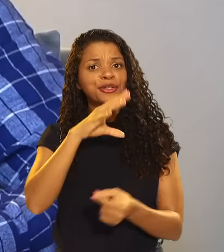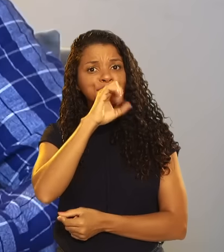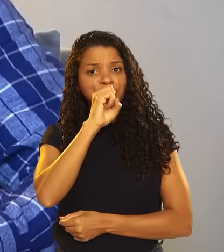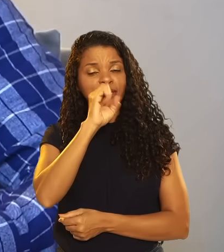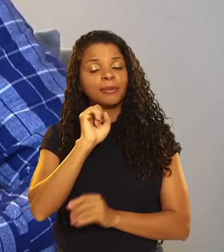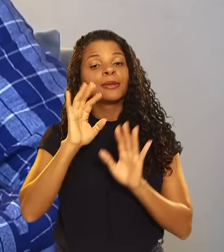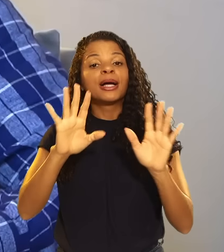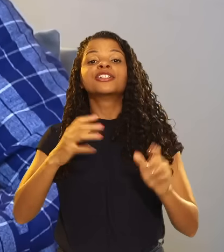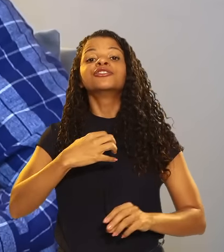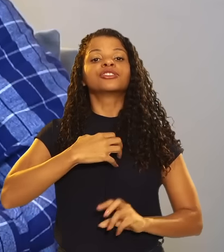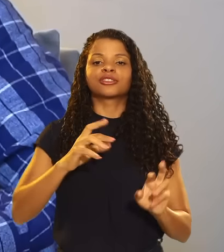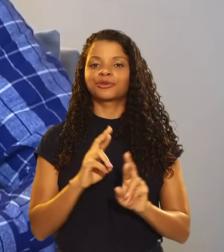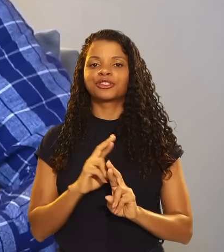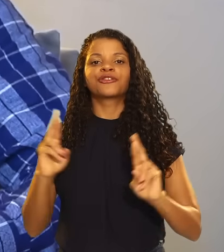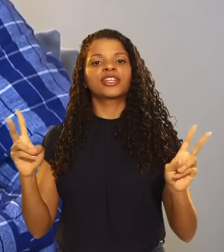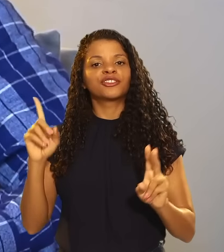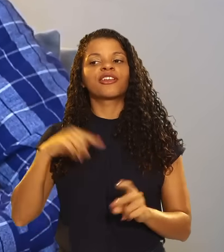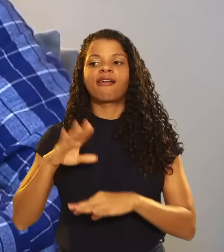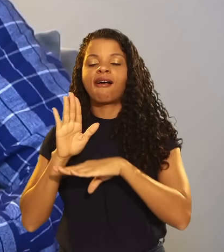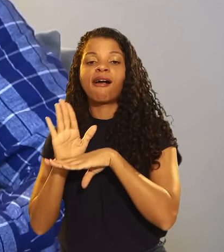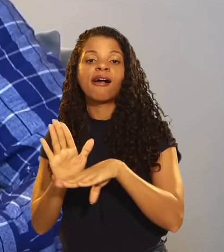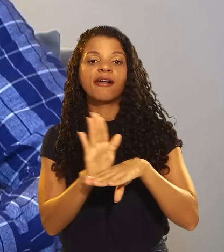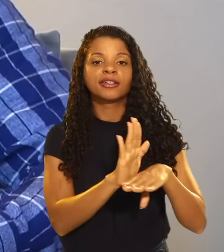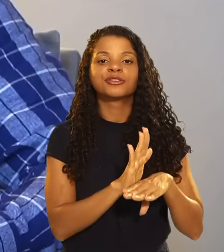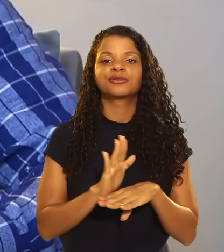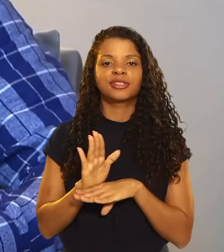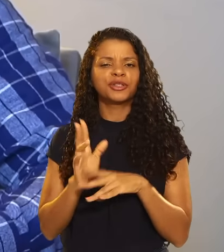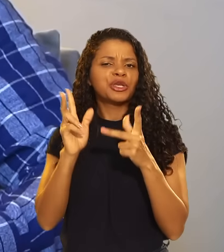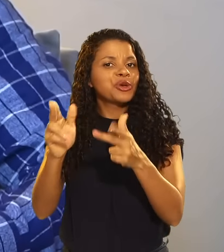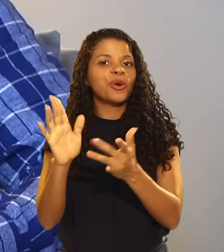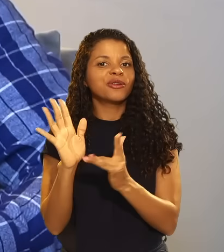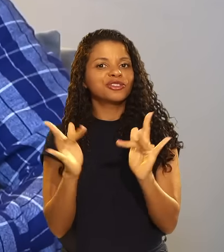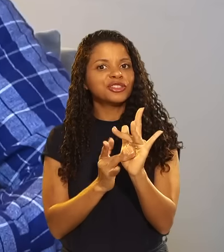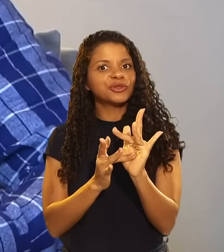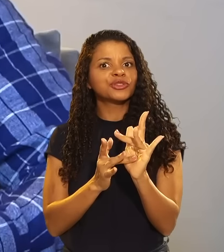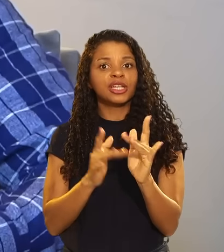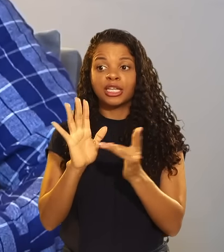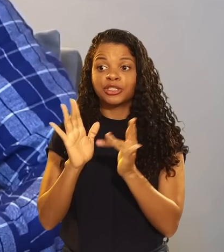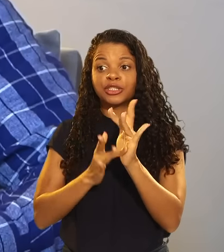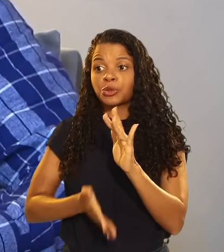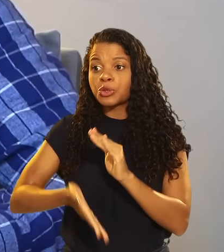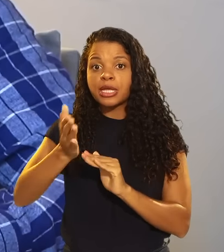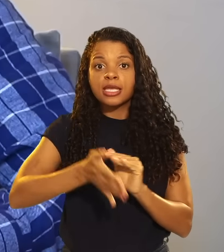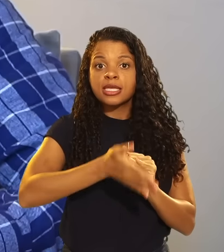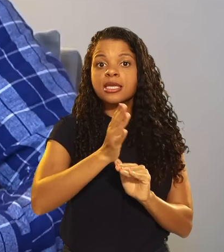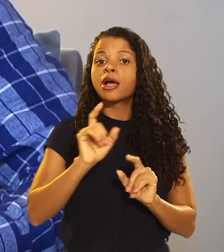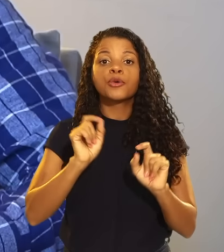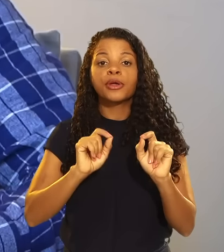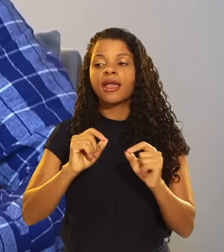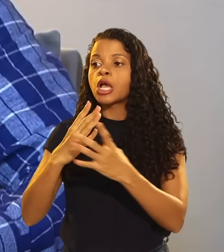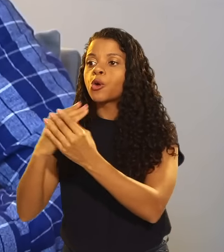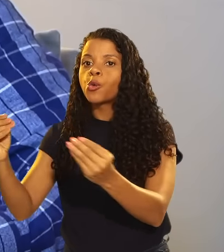em trabalho em prol do próximo, ajudar as pessoas, como Jesus fez. Jesus curava as pessoas, alimentava as pessoas. Então, nós temos relato